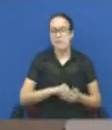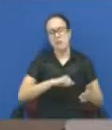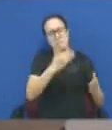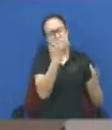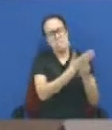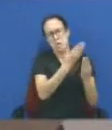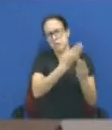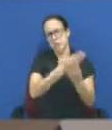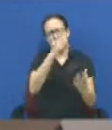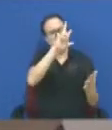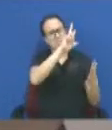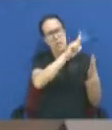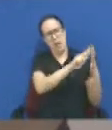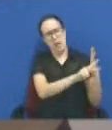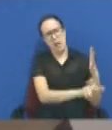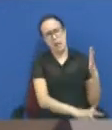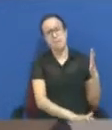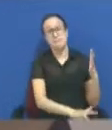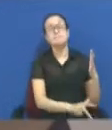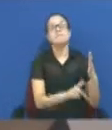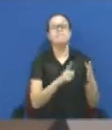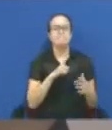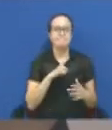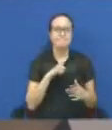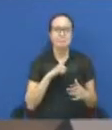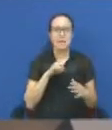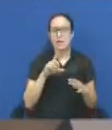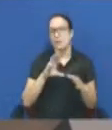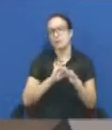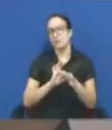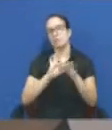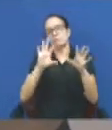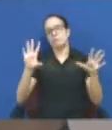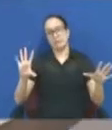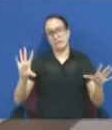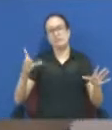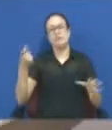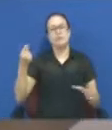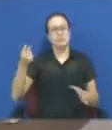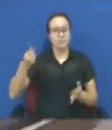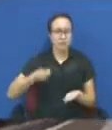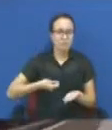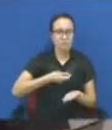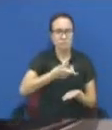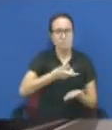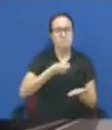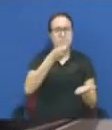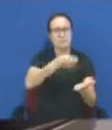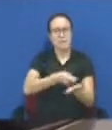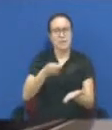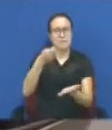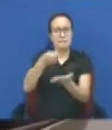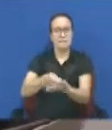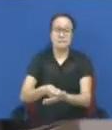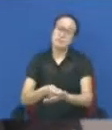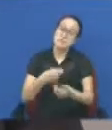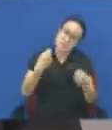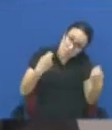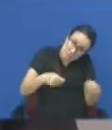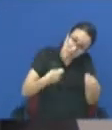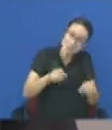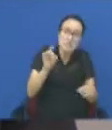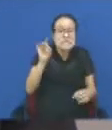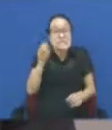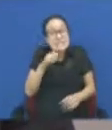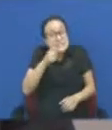você tem possibilidade depois de liberar essa verba, caso necessário, caso você tenha a sentença. Então, é